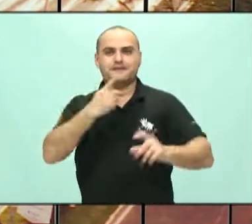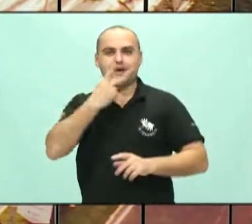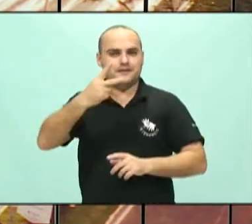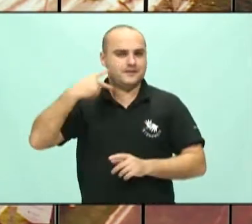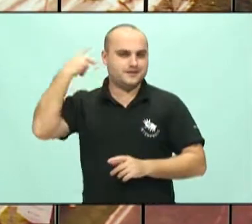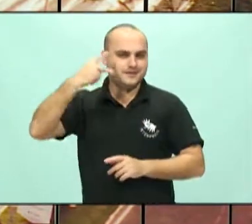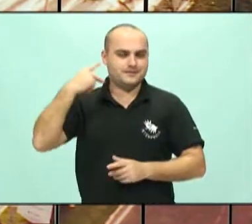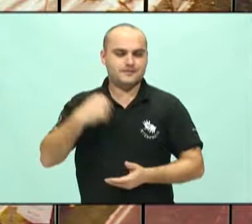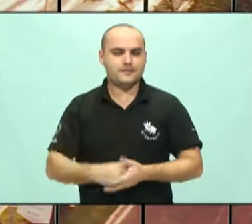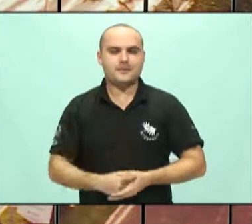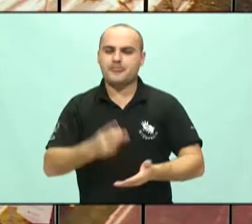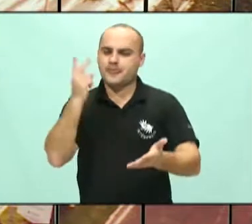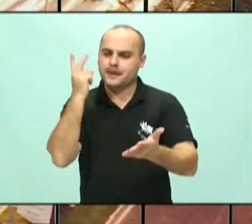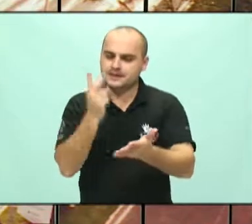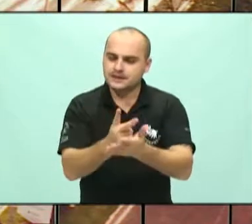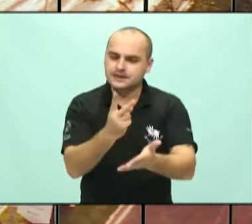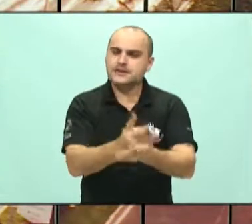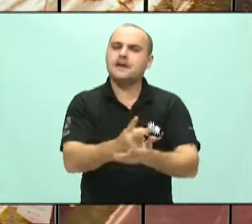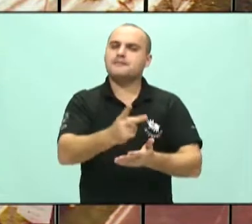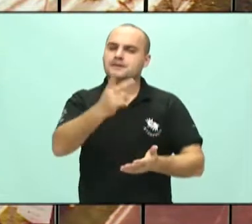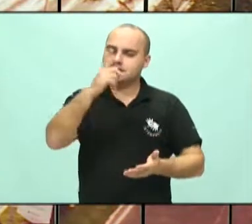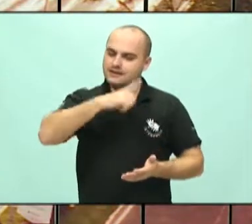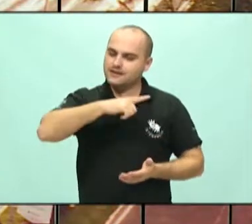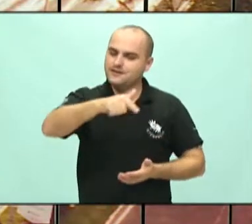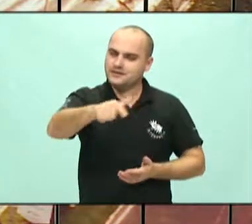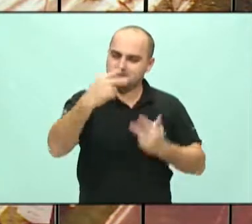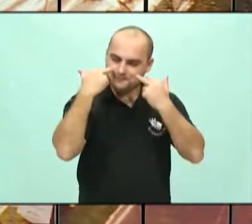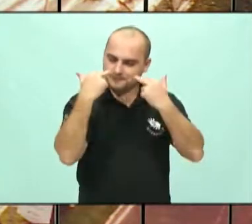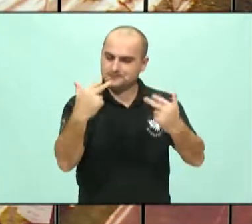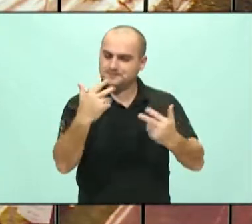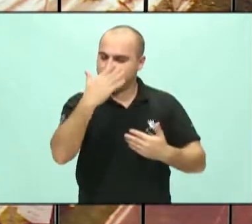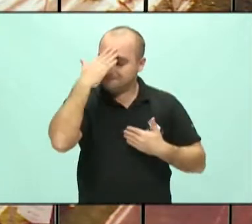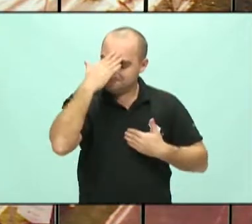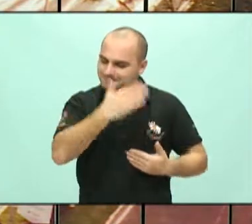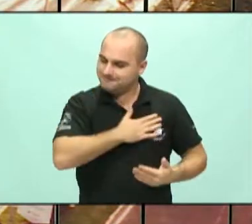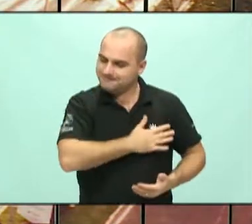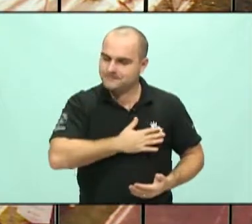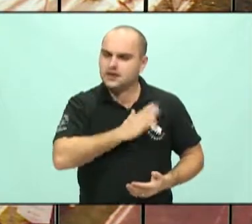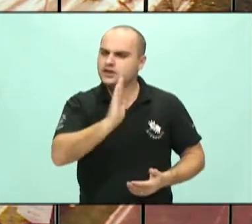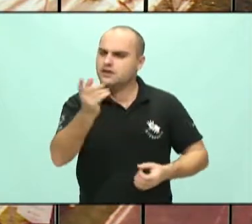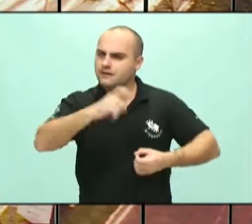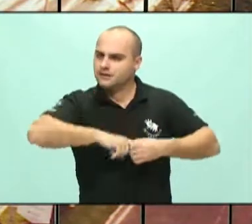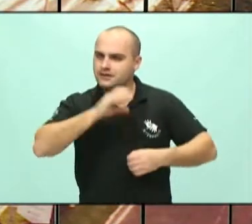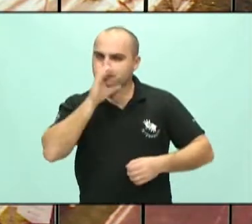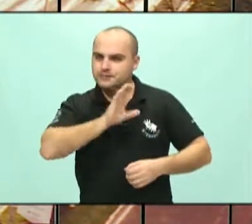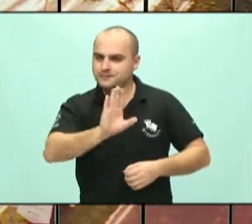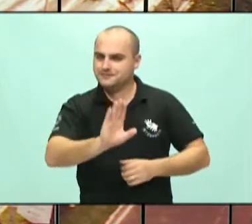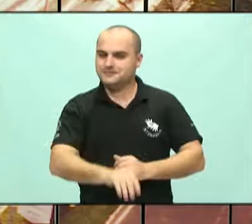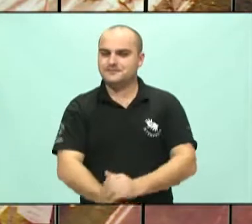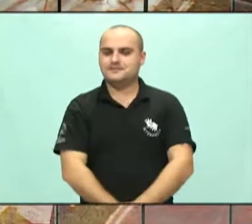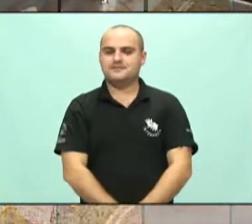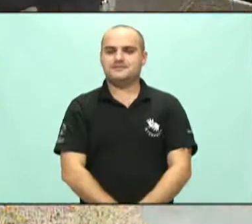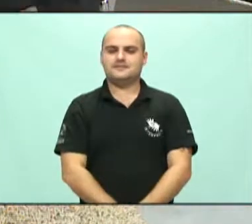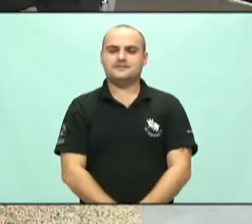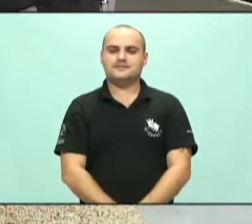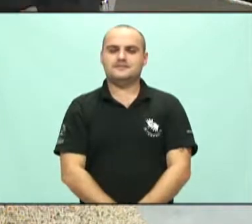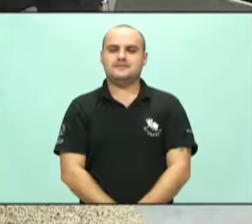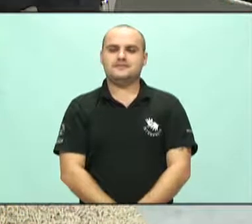sempre um prazer sabê-lo em companhia conosco. Muito obrigado. A gente já volta num instante só.